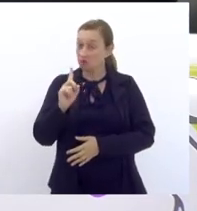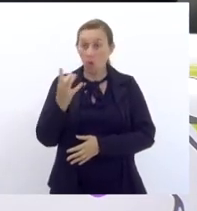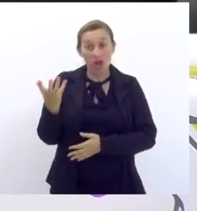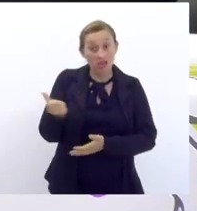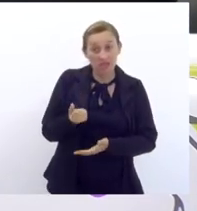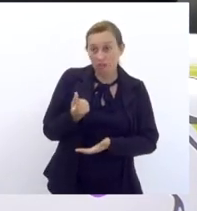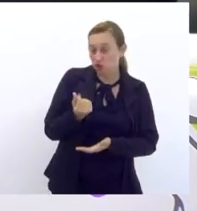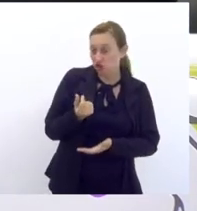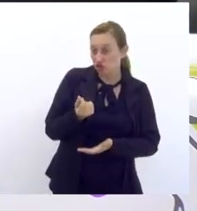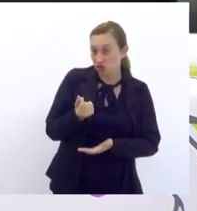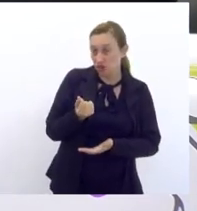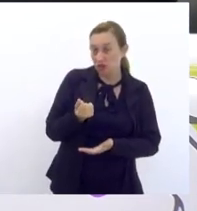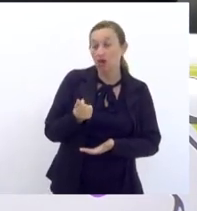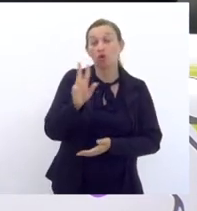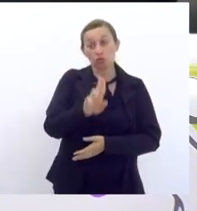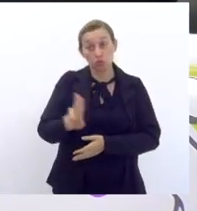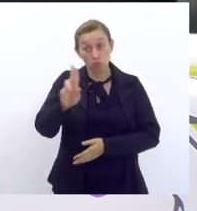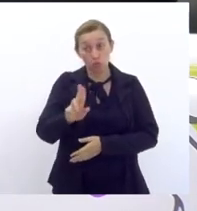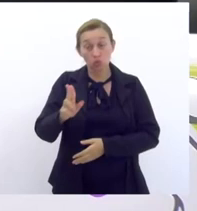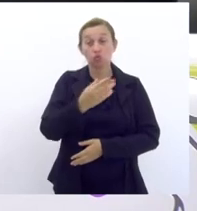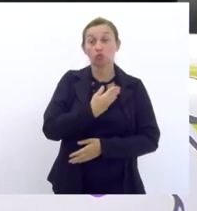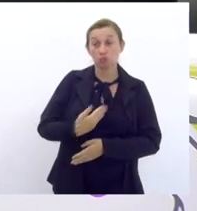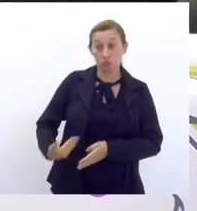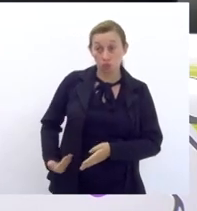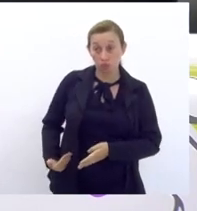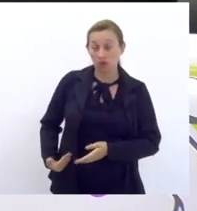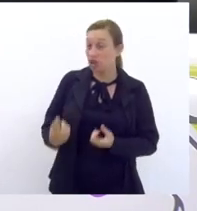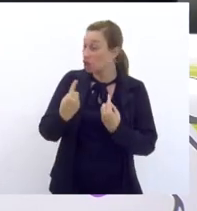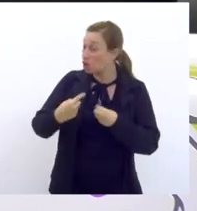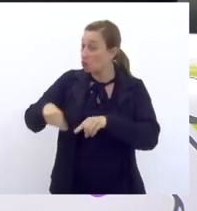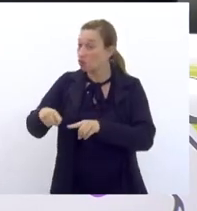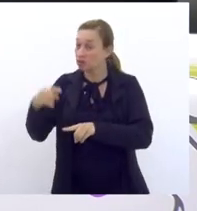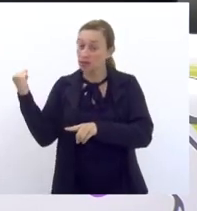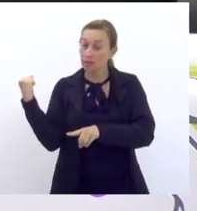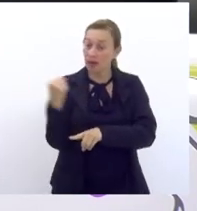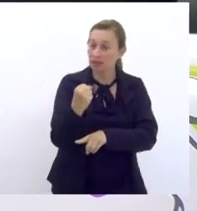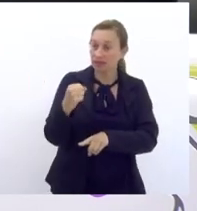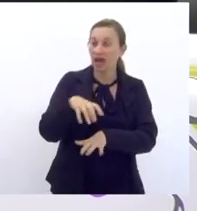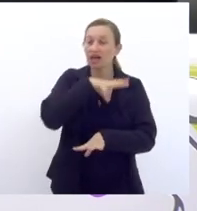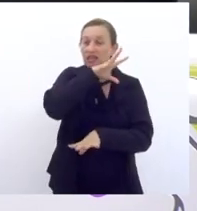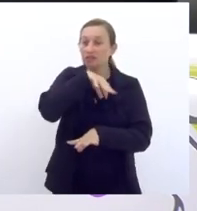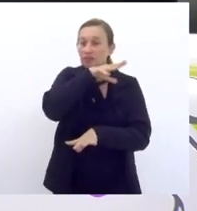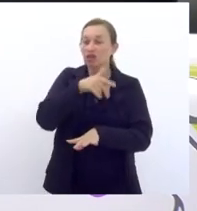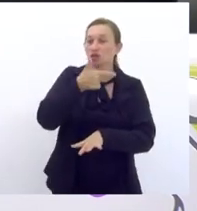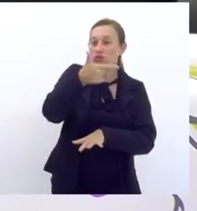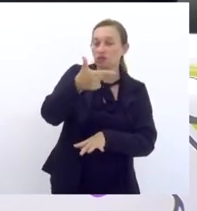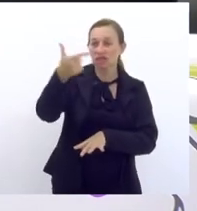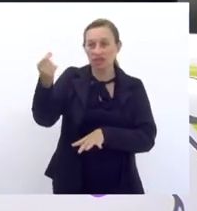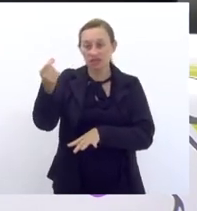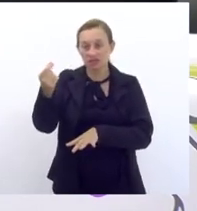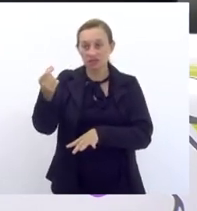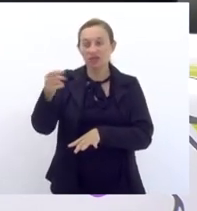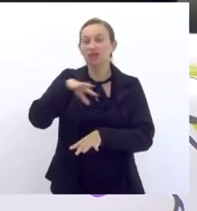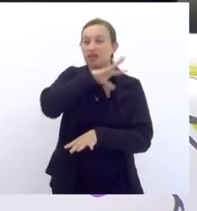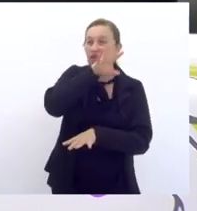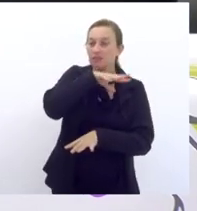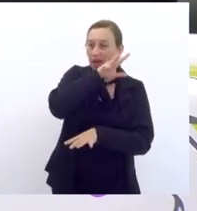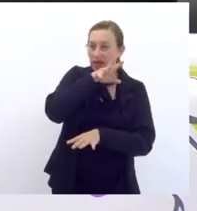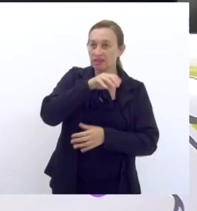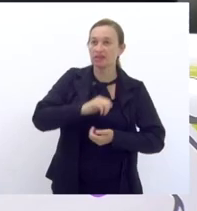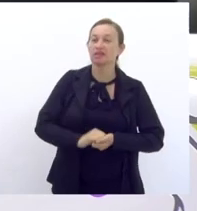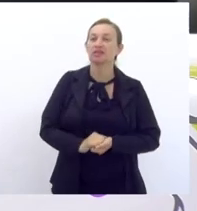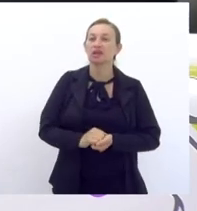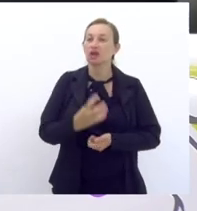de utilidade pública e contra eutanásia a briga atualmente cerca de 220 animais a maioria